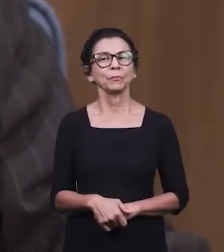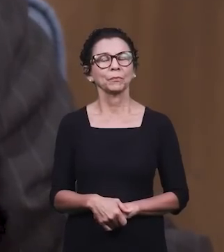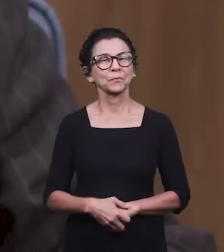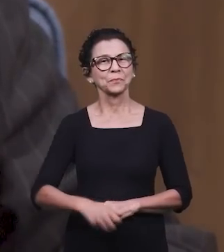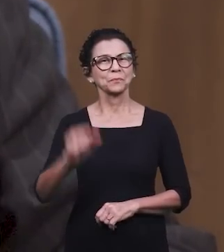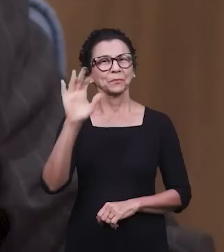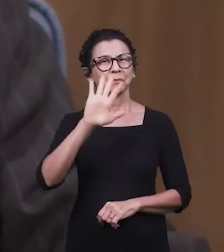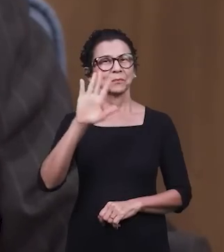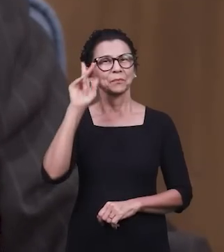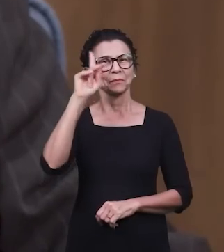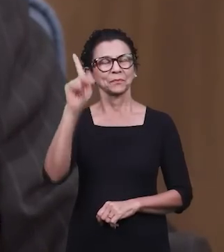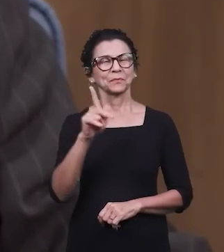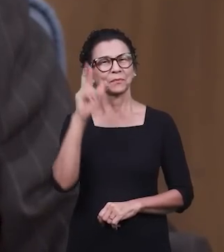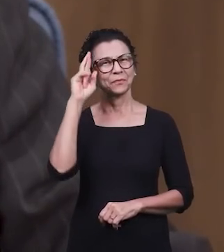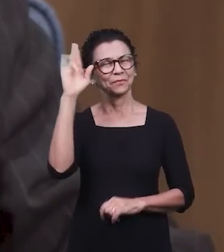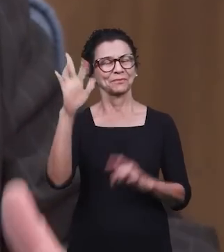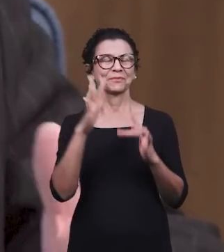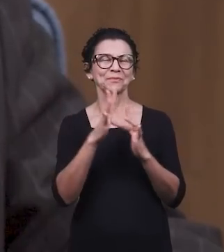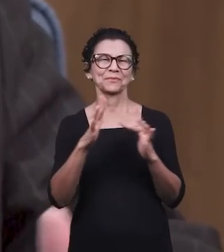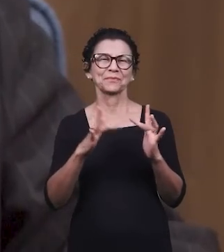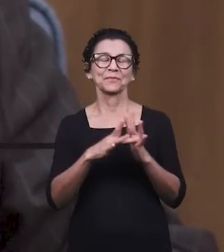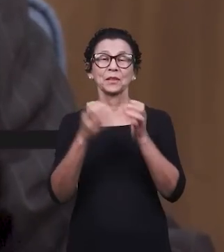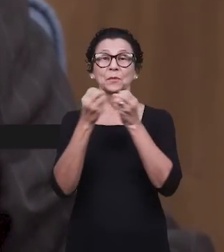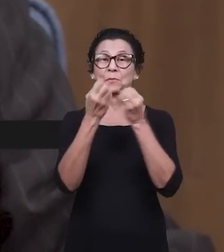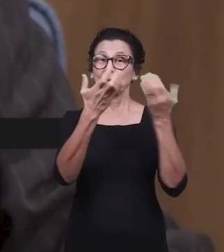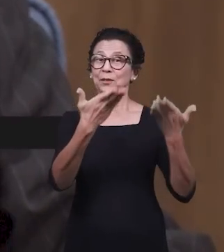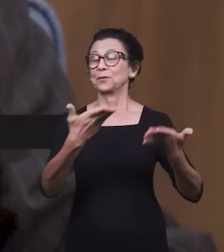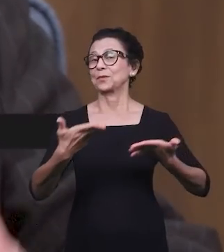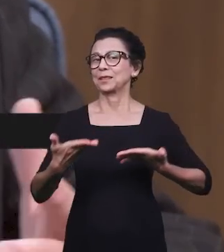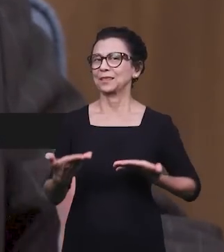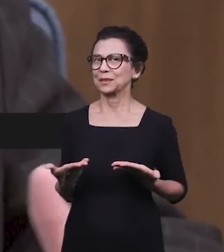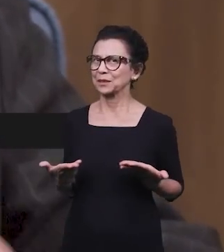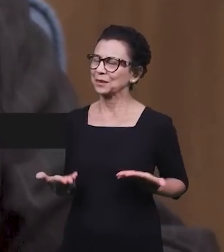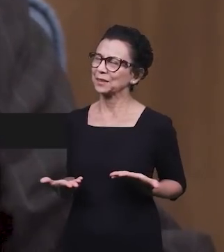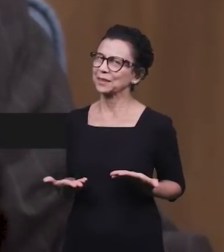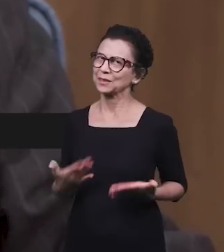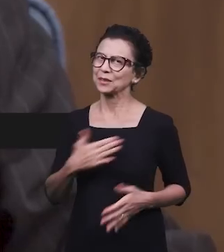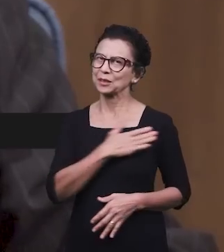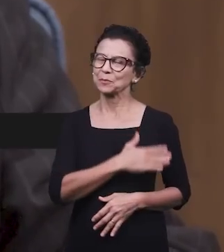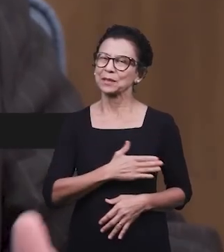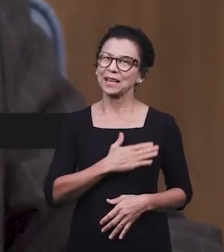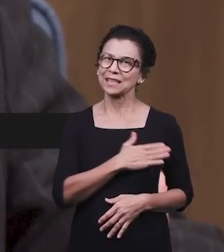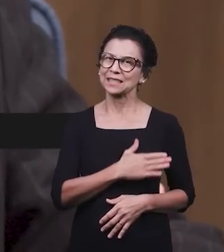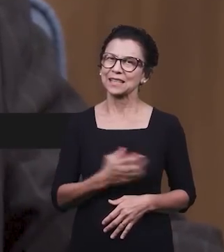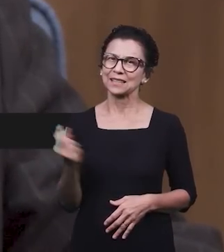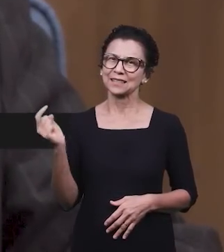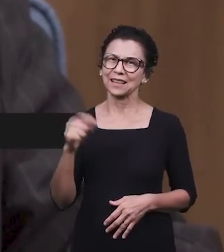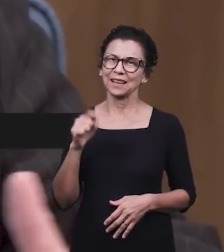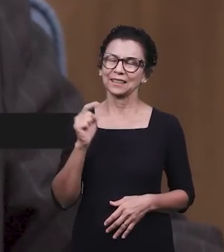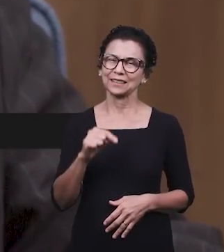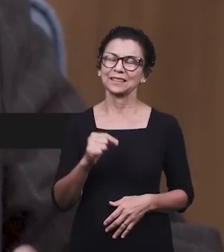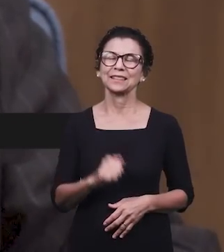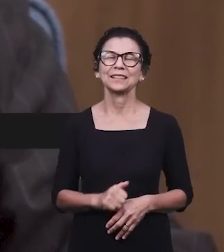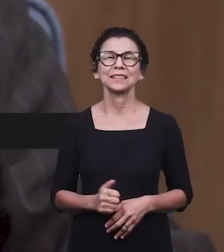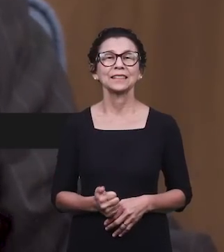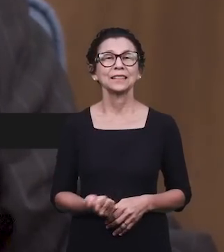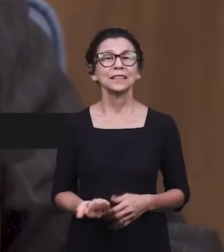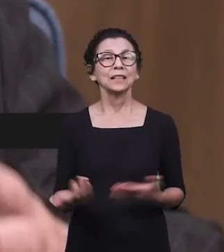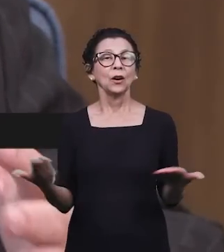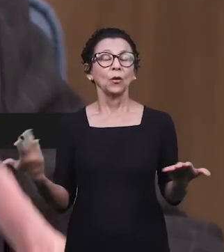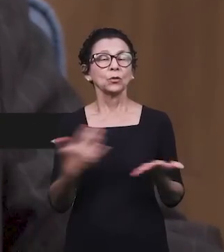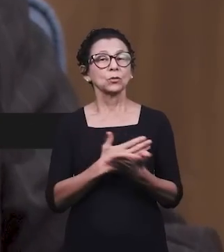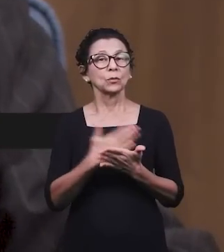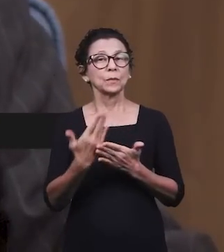Olá, a paz do Senhor Jesus, seja muito bem-vindo, que bom, estamos aqui iniciando mais um